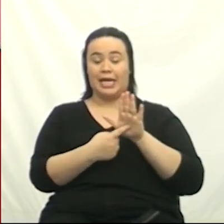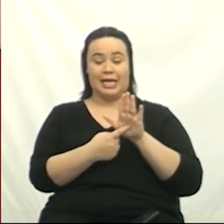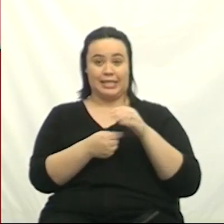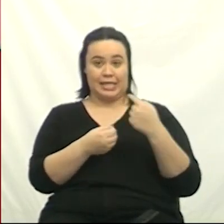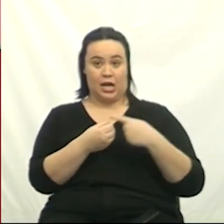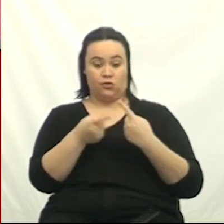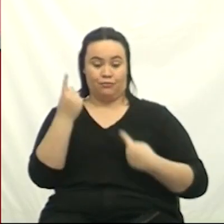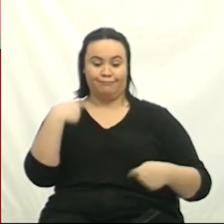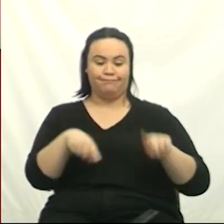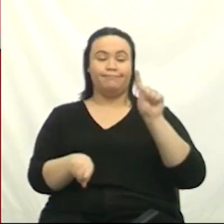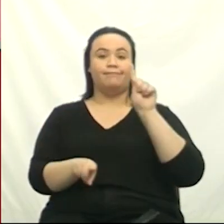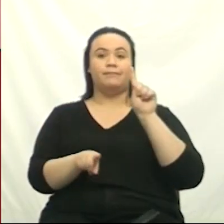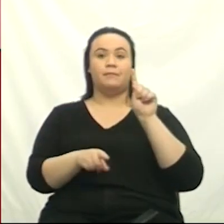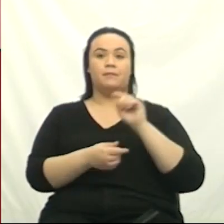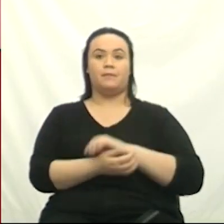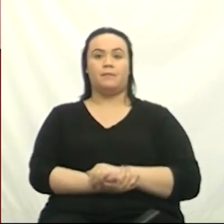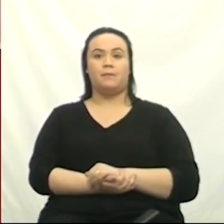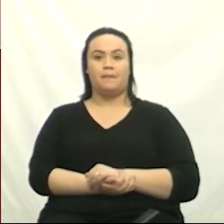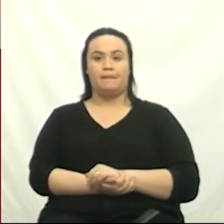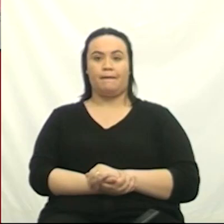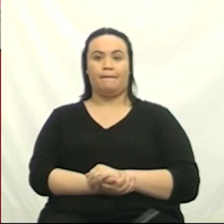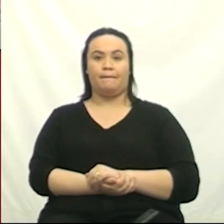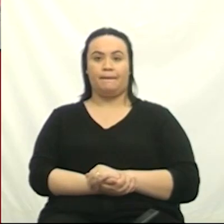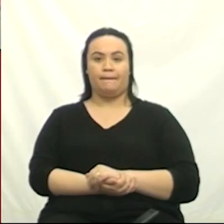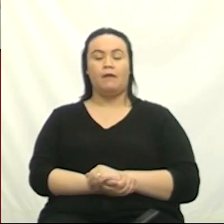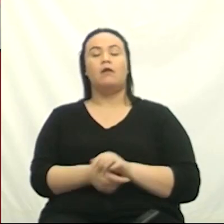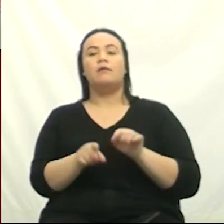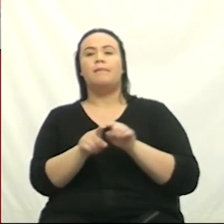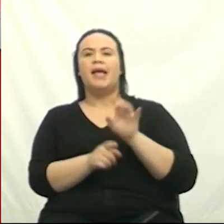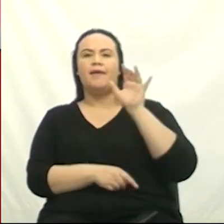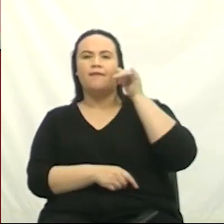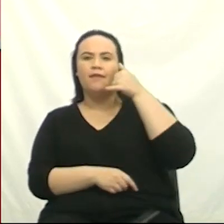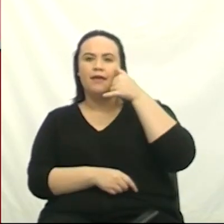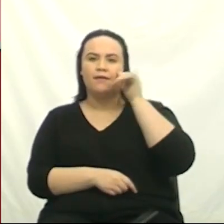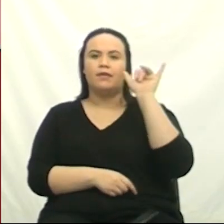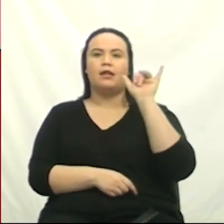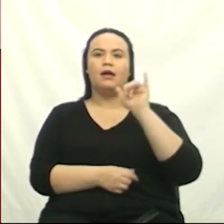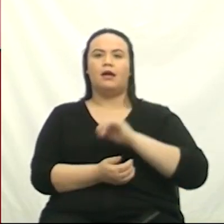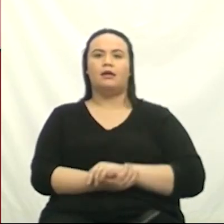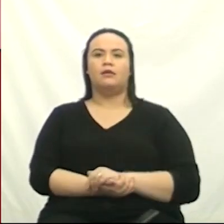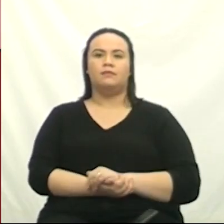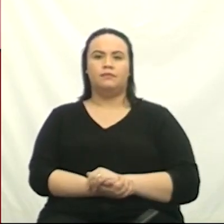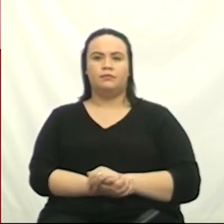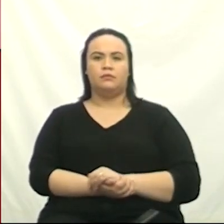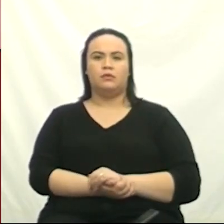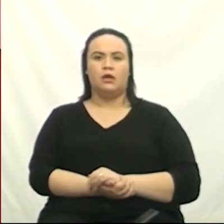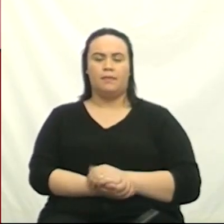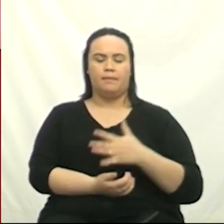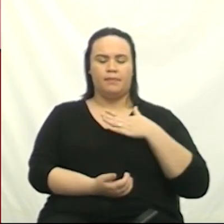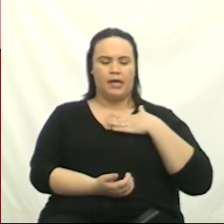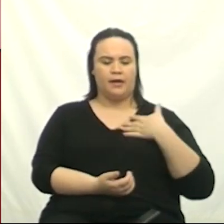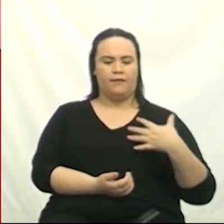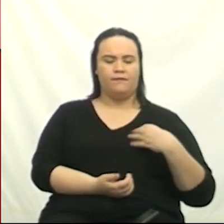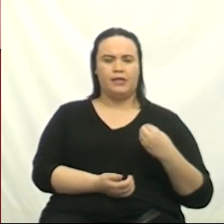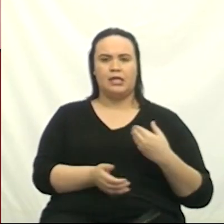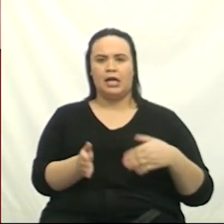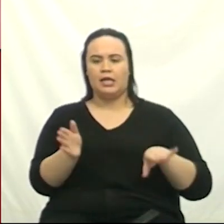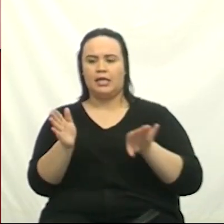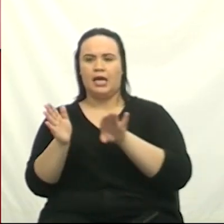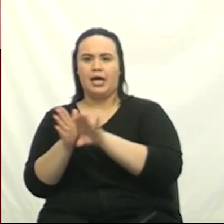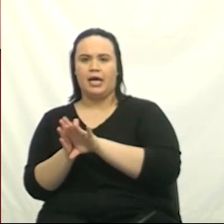acabar com esses gargalos na nossa cidade essa semana eu vim trazer a minha filha ali na Sátic